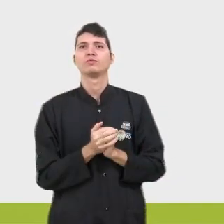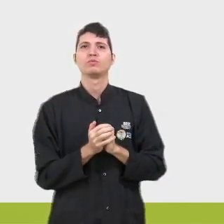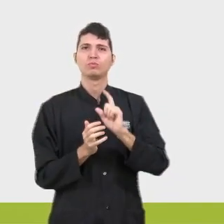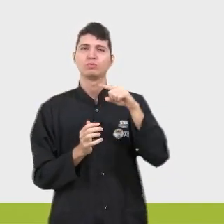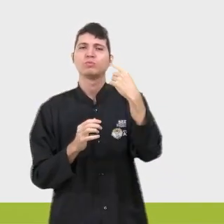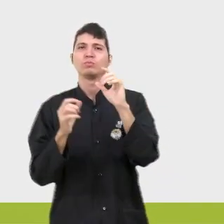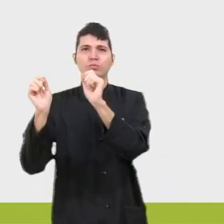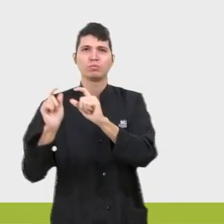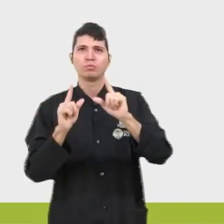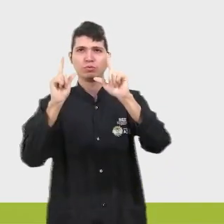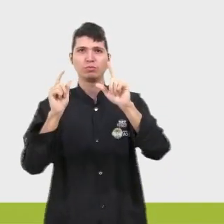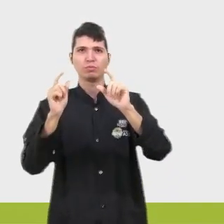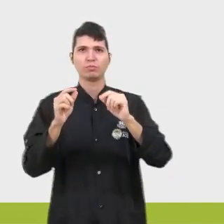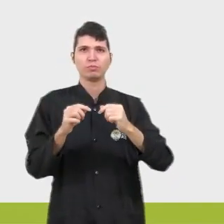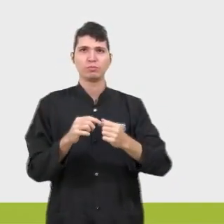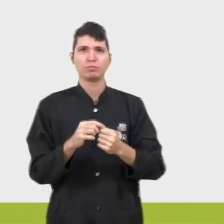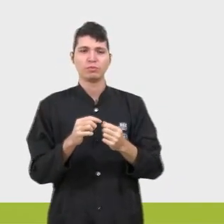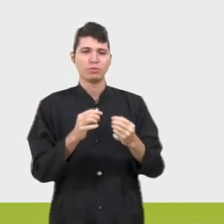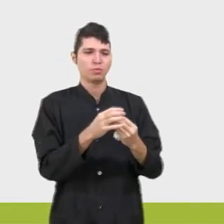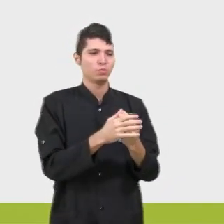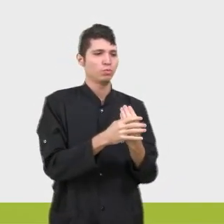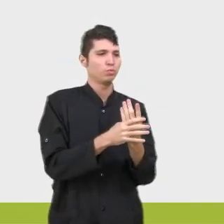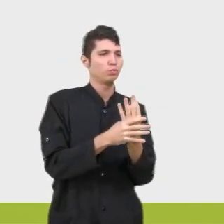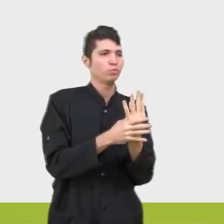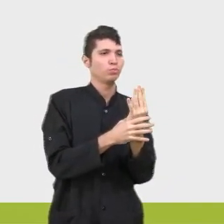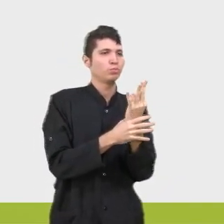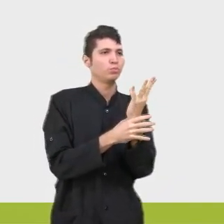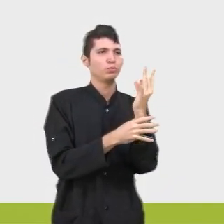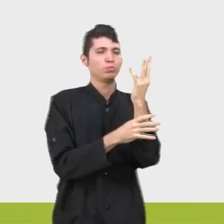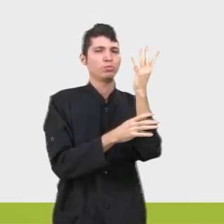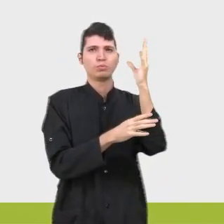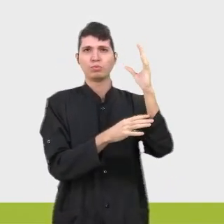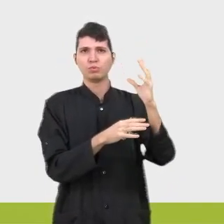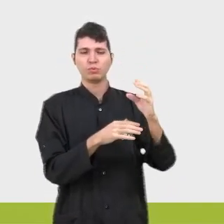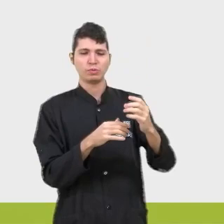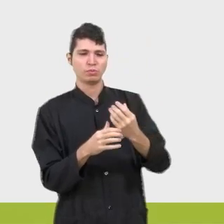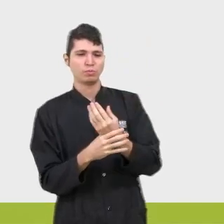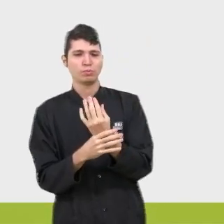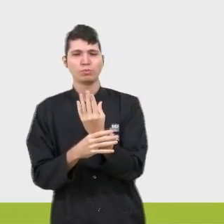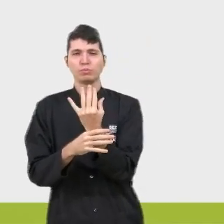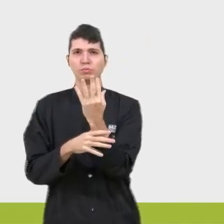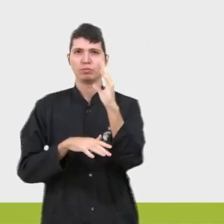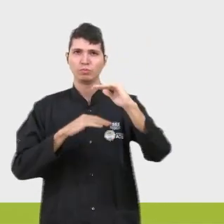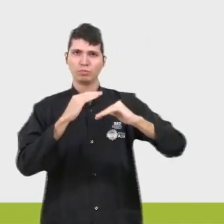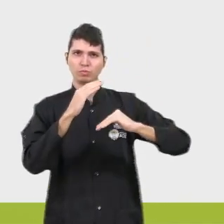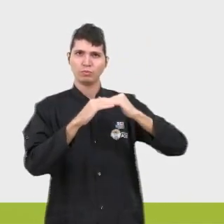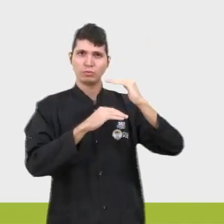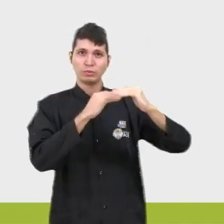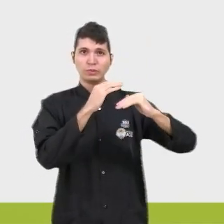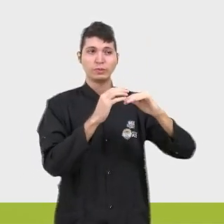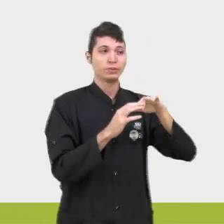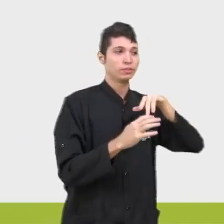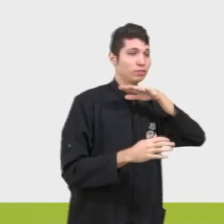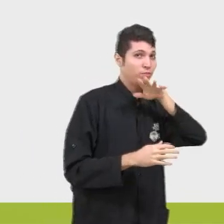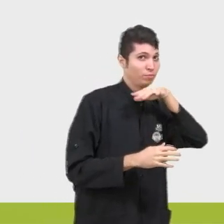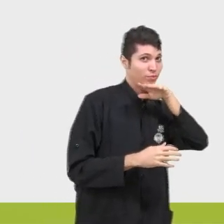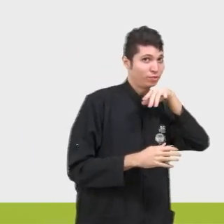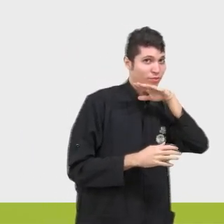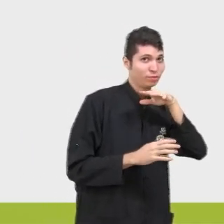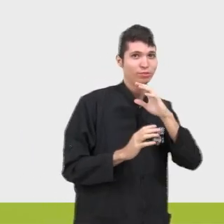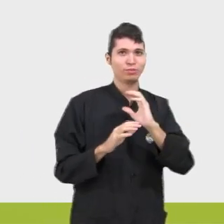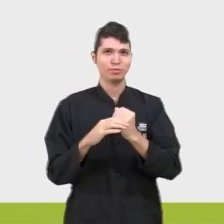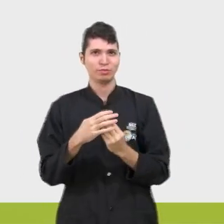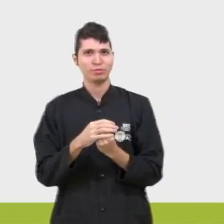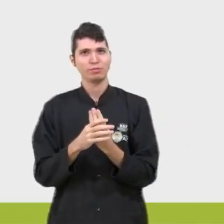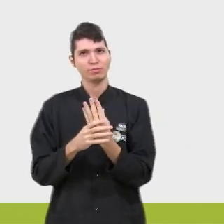assim, ó. Um dia surgiram as plantas, tá? A evolução das plantas. Tem a evolução dos animais e tem a evolução das plantas.